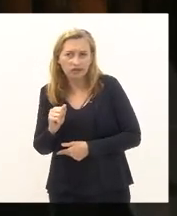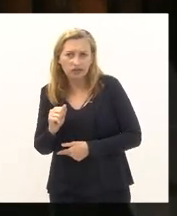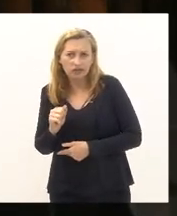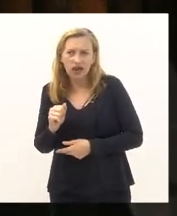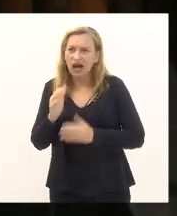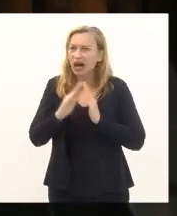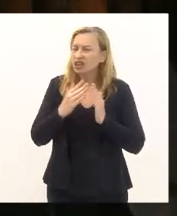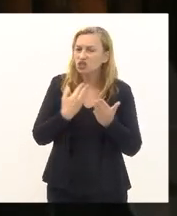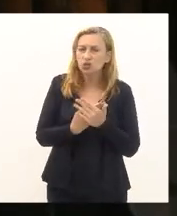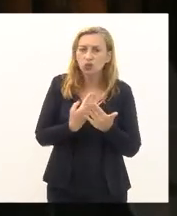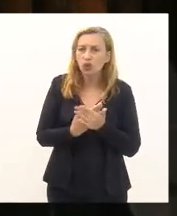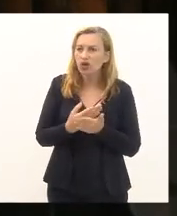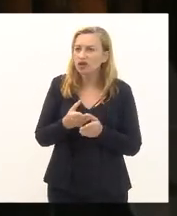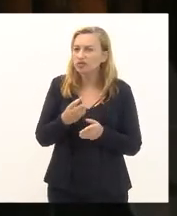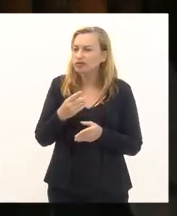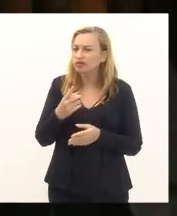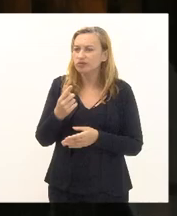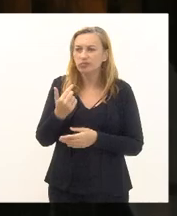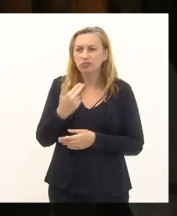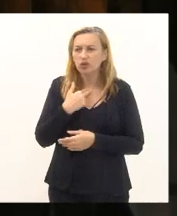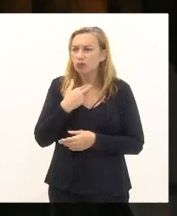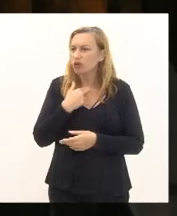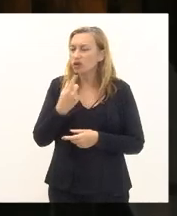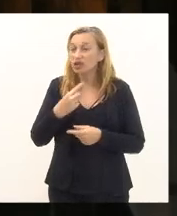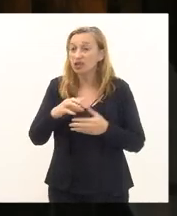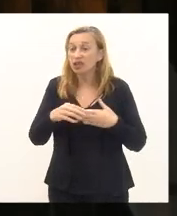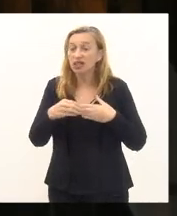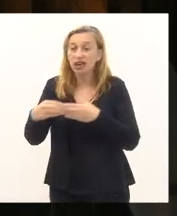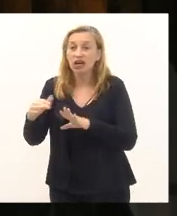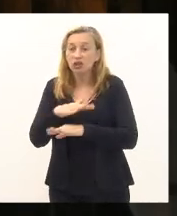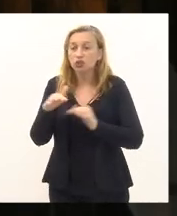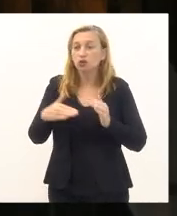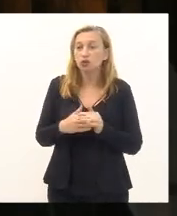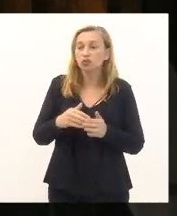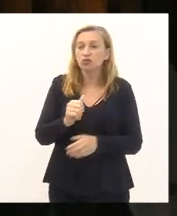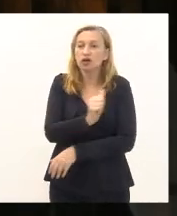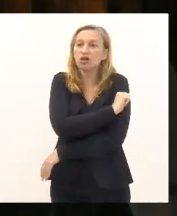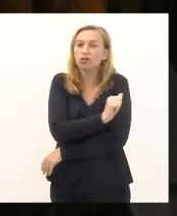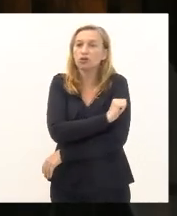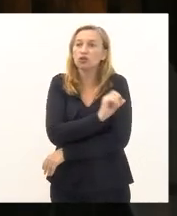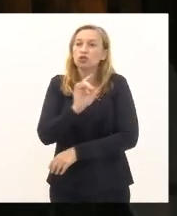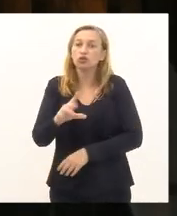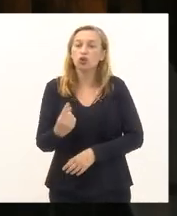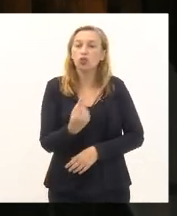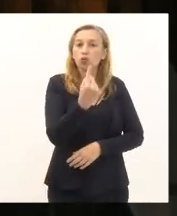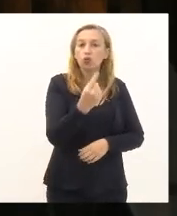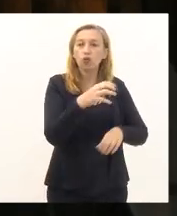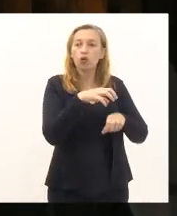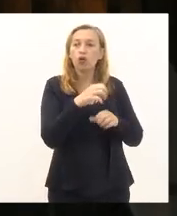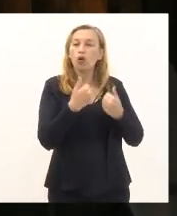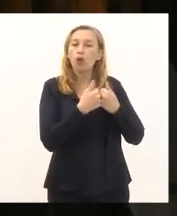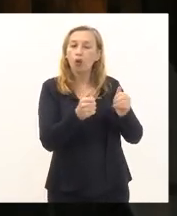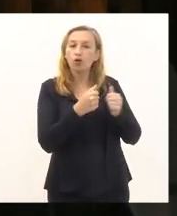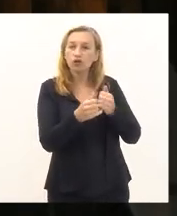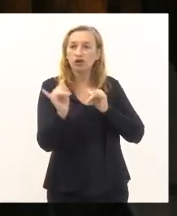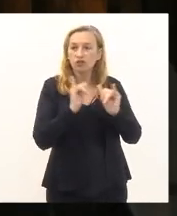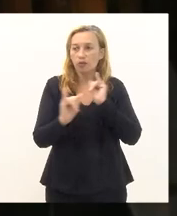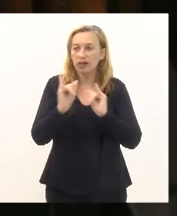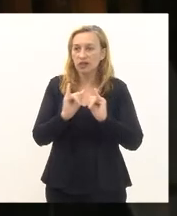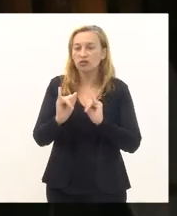as escolas não têm orientação de levar todos os seus alunos. No máximo, cada escola está tendo a liberação de um ônibus, segundo as informações que a gente